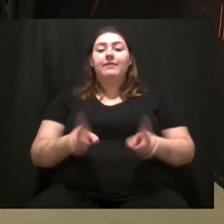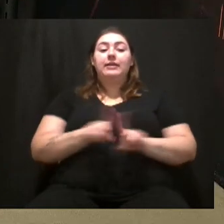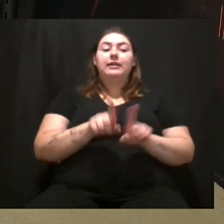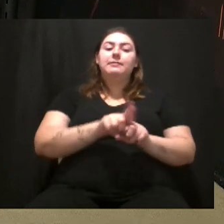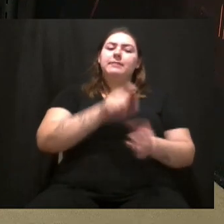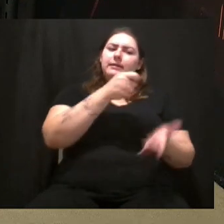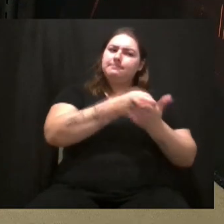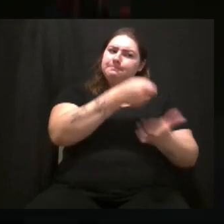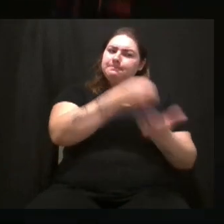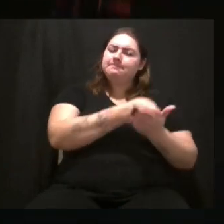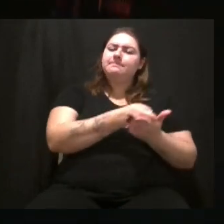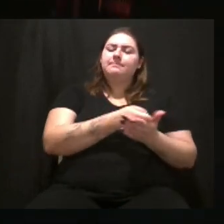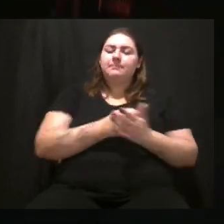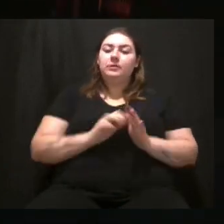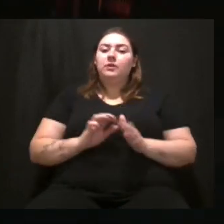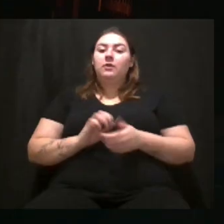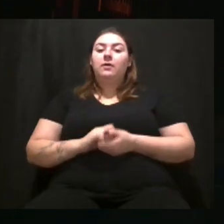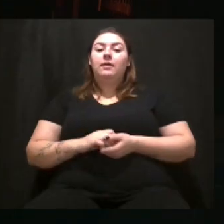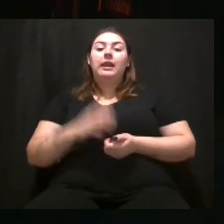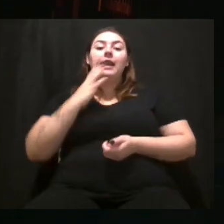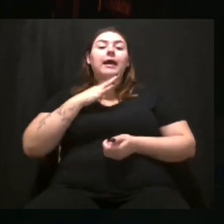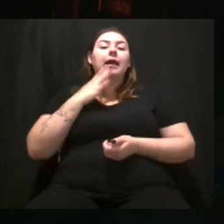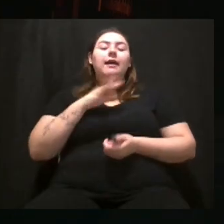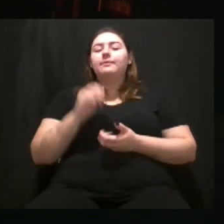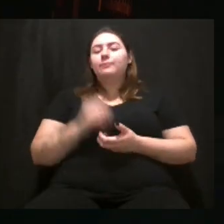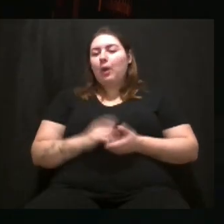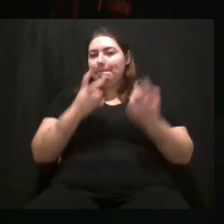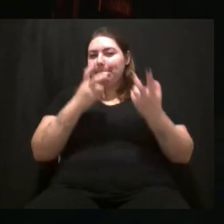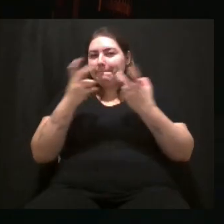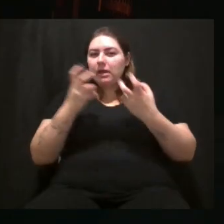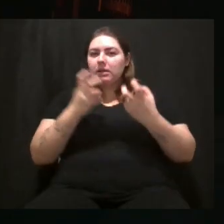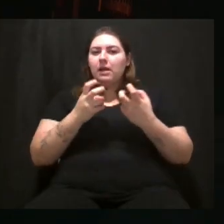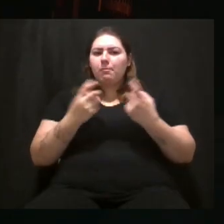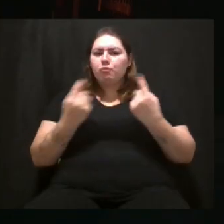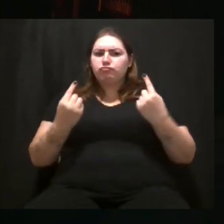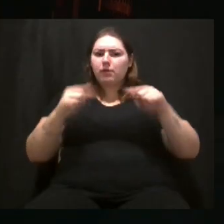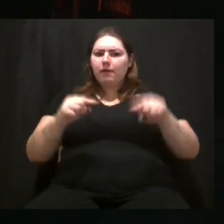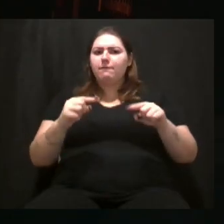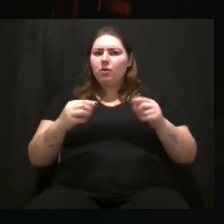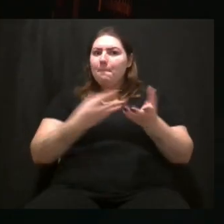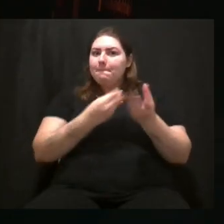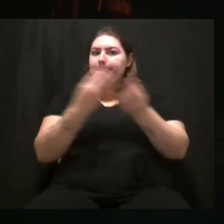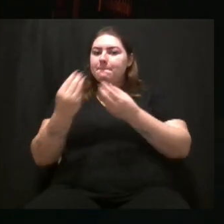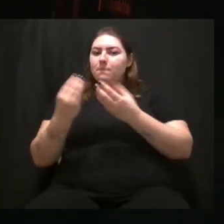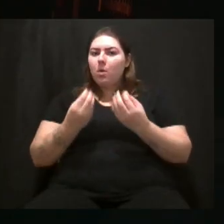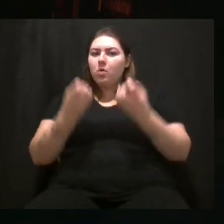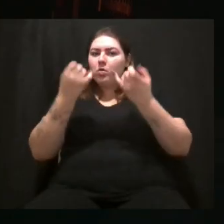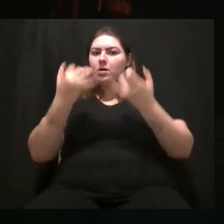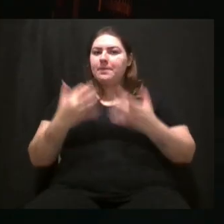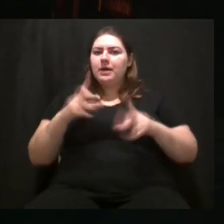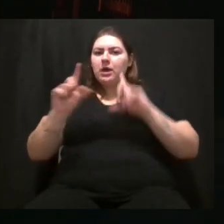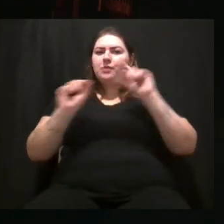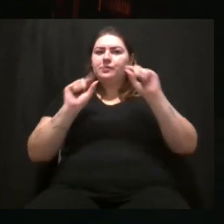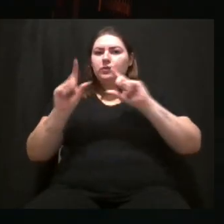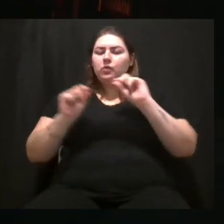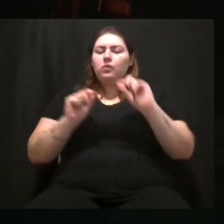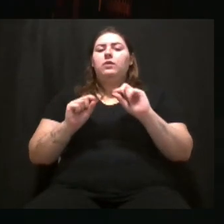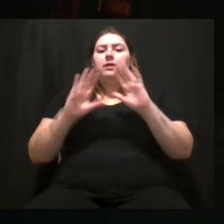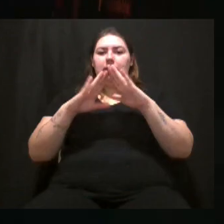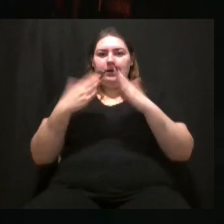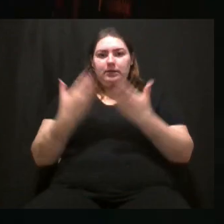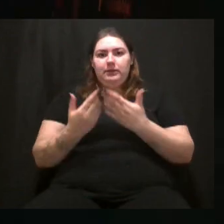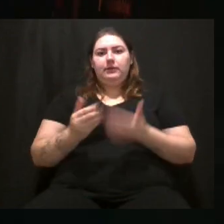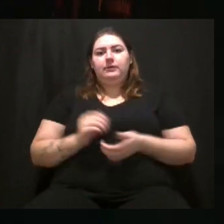Excelente. Agora, percebe como temos vários desafios, né? Quando a gente fala de escolher a escola para os nossos filhos. E